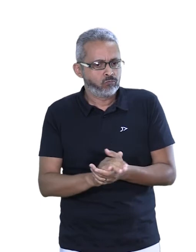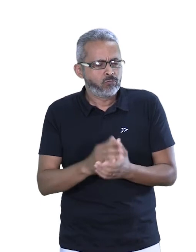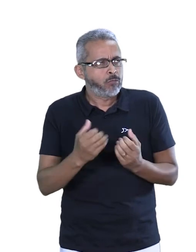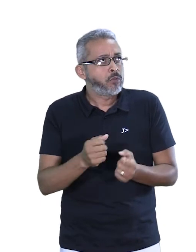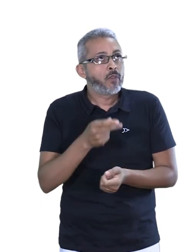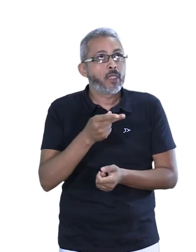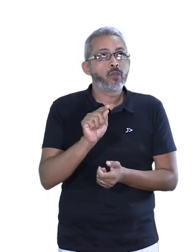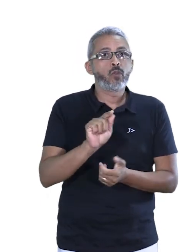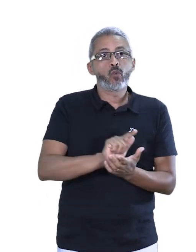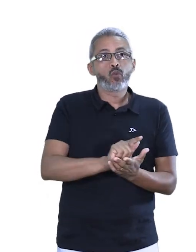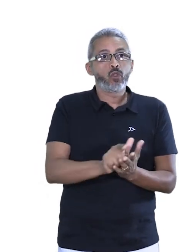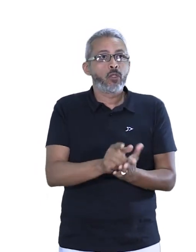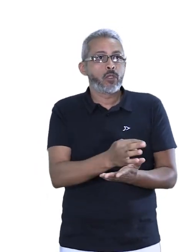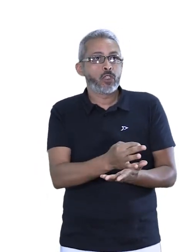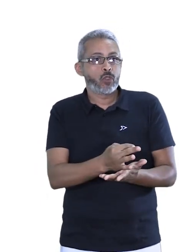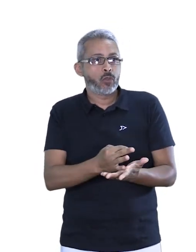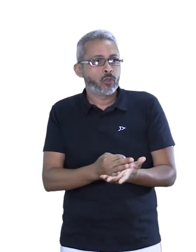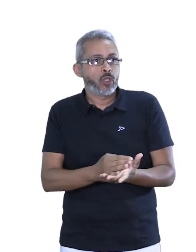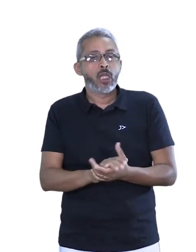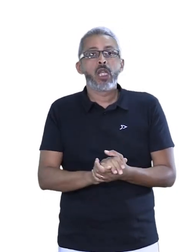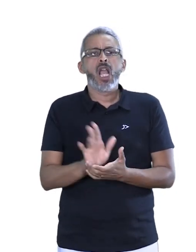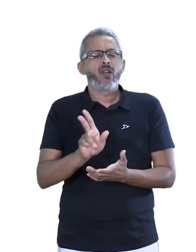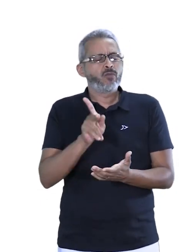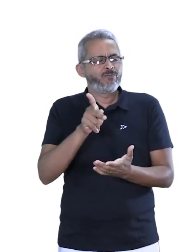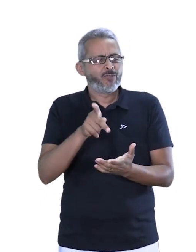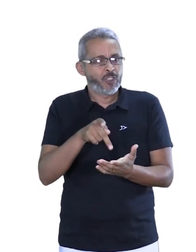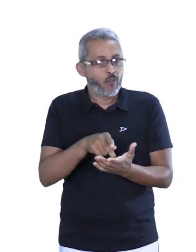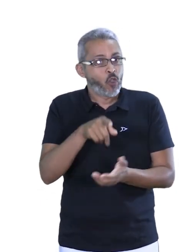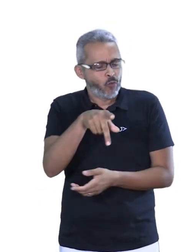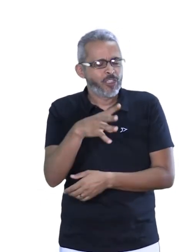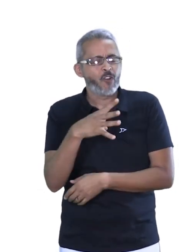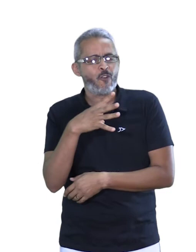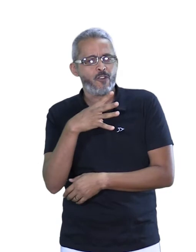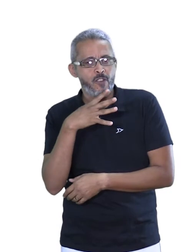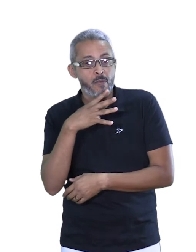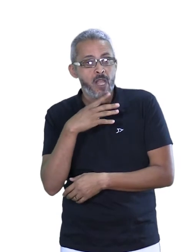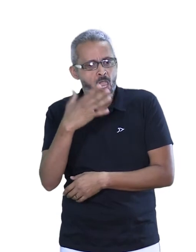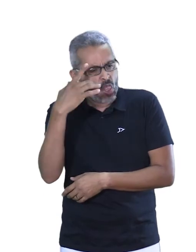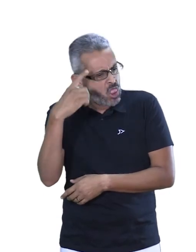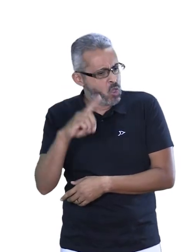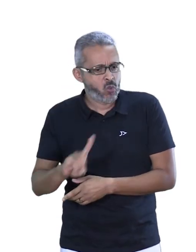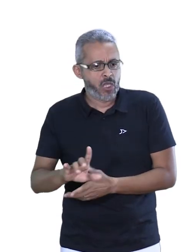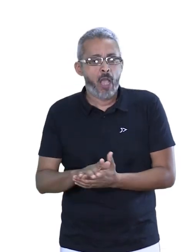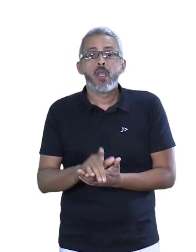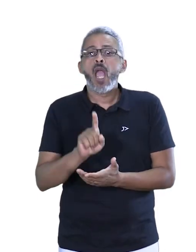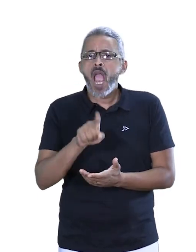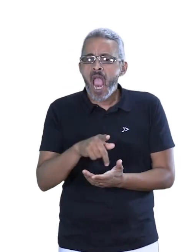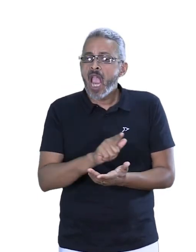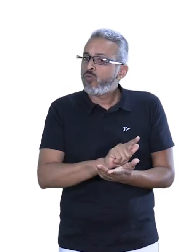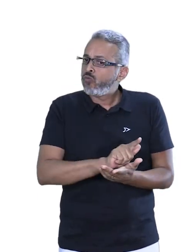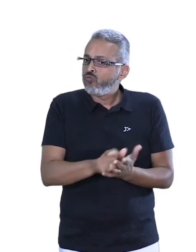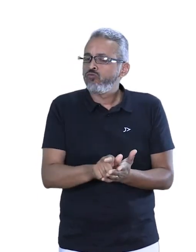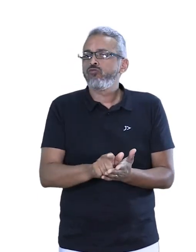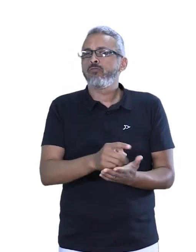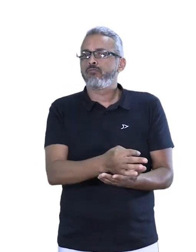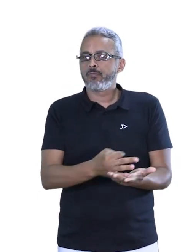Agora, vamos falar sobre um gênero textual que com certeza você conhece, mas não sabia que se trata de um